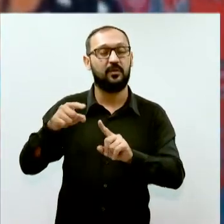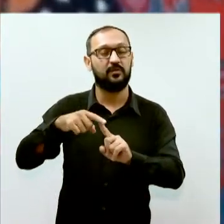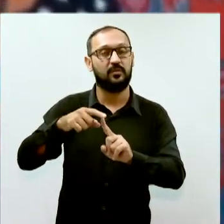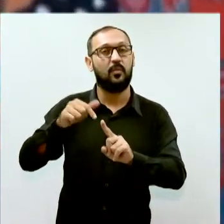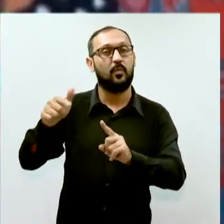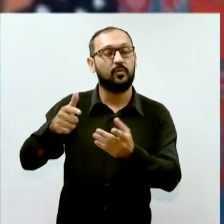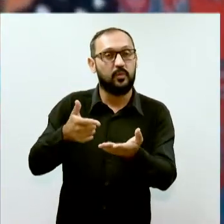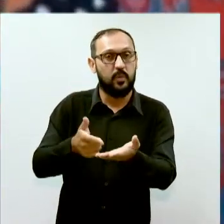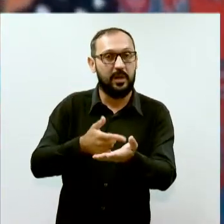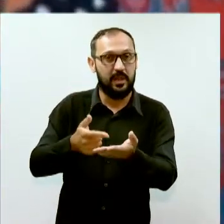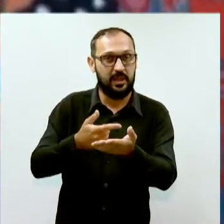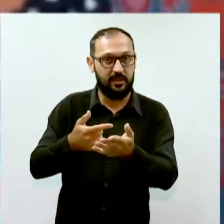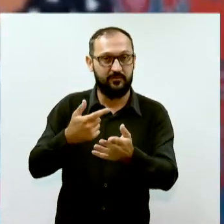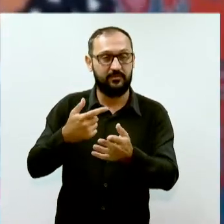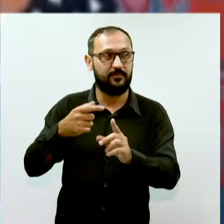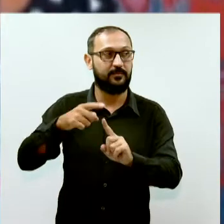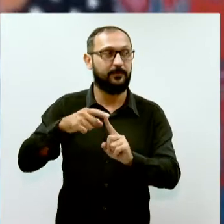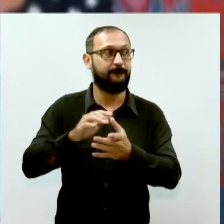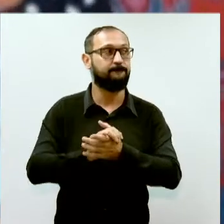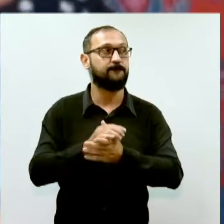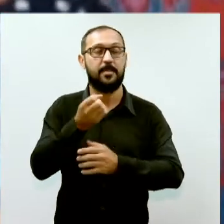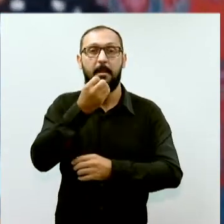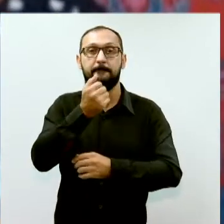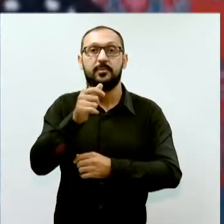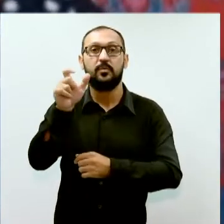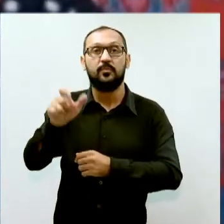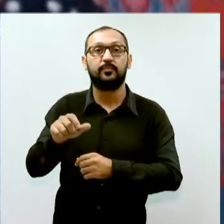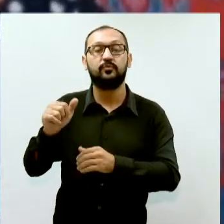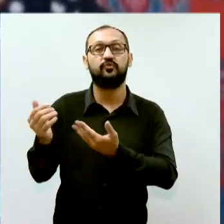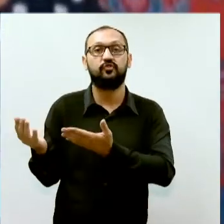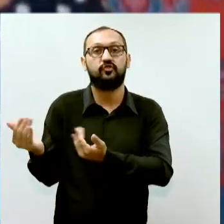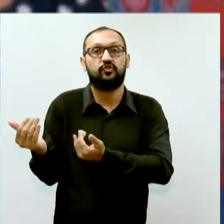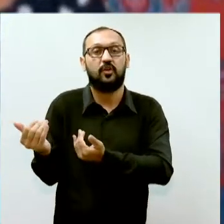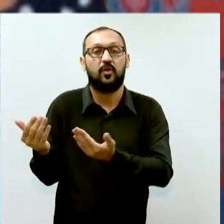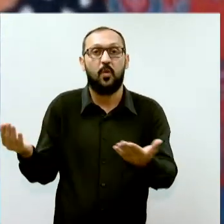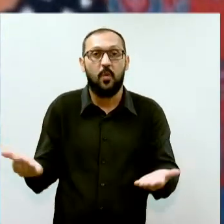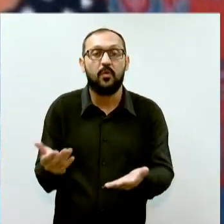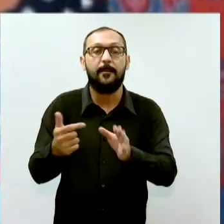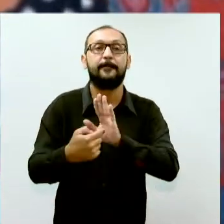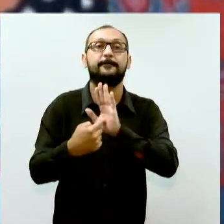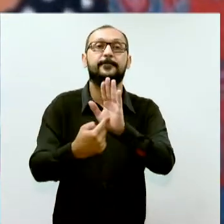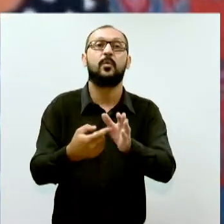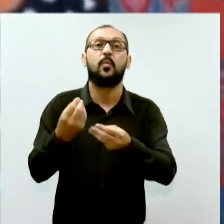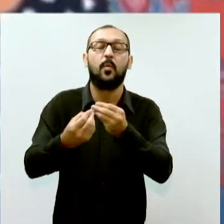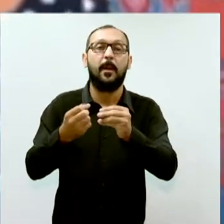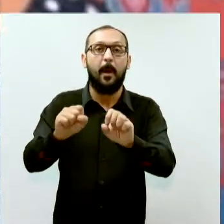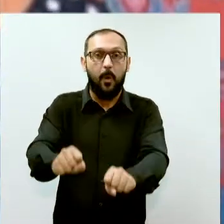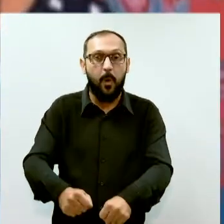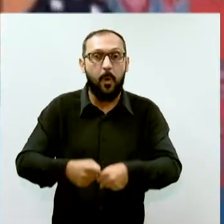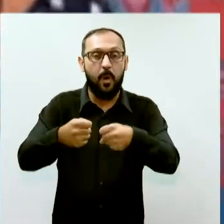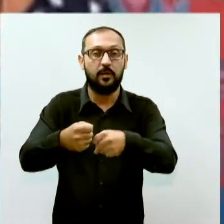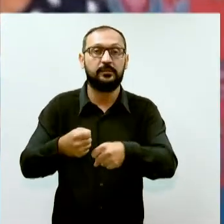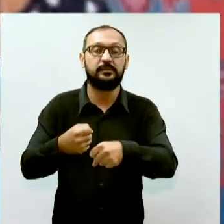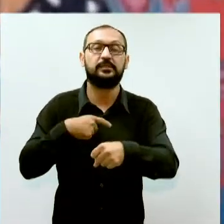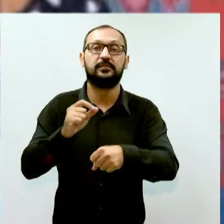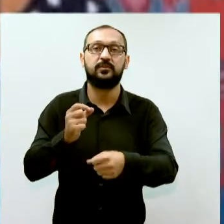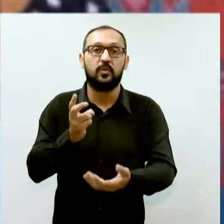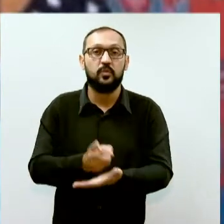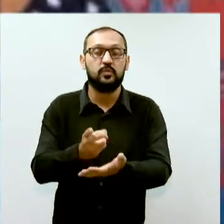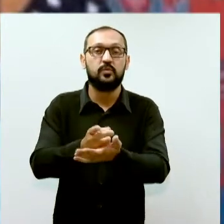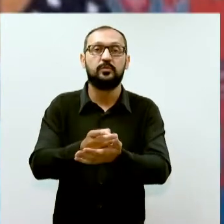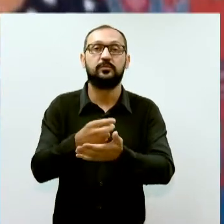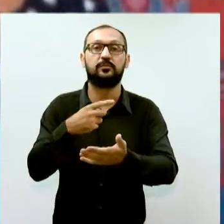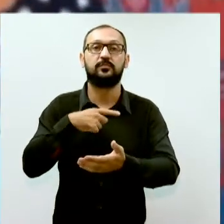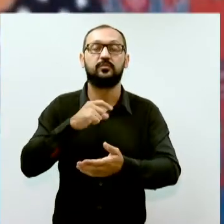Kalivonoshunati, que é um livro muito bom para os adolescentes de hoje em dia, né, que retrata a persistência de